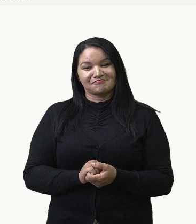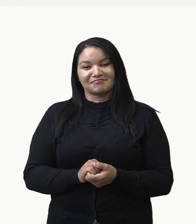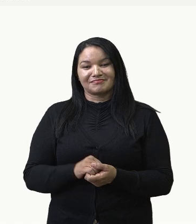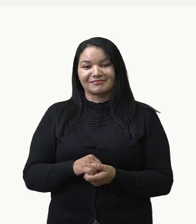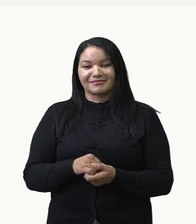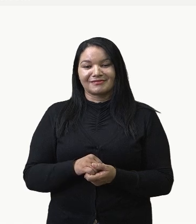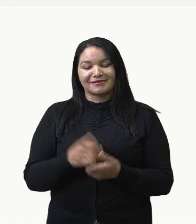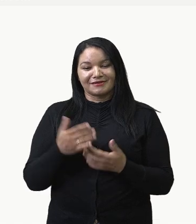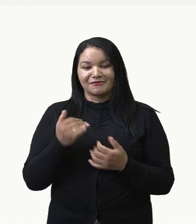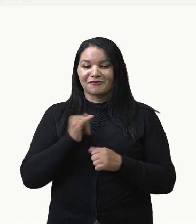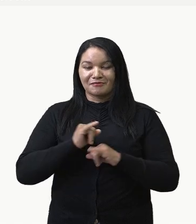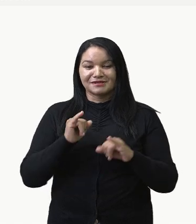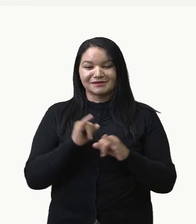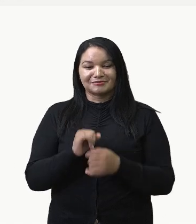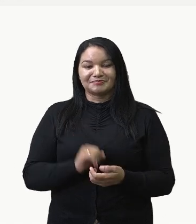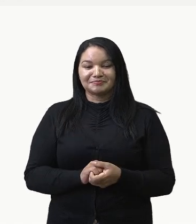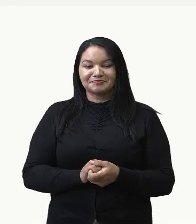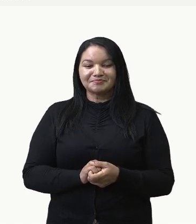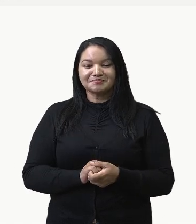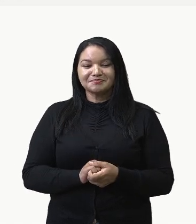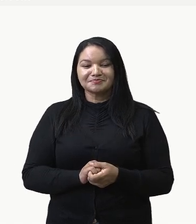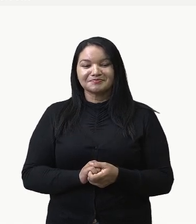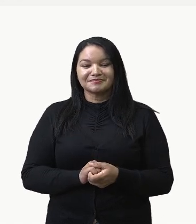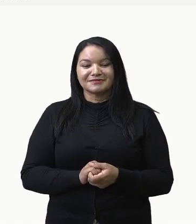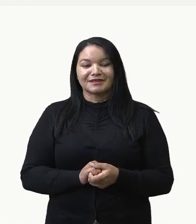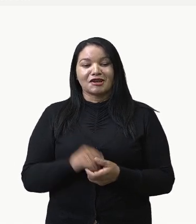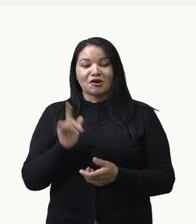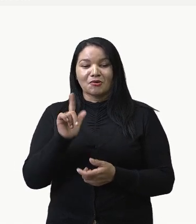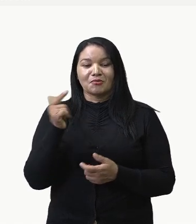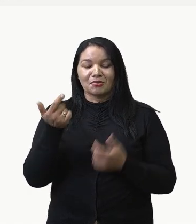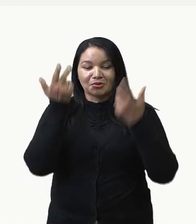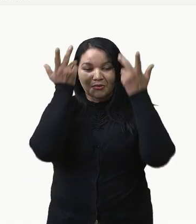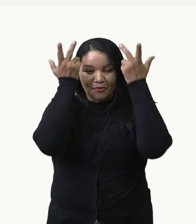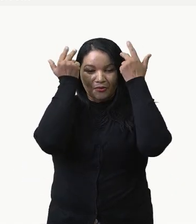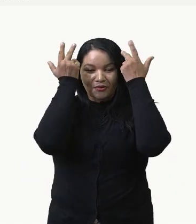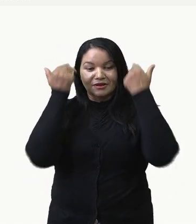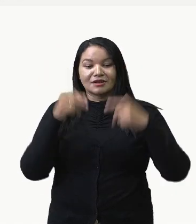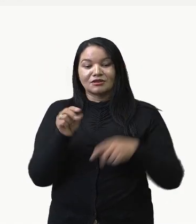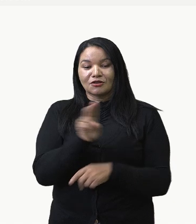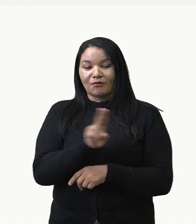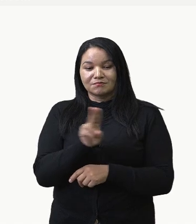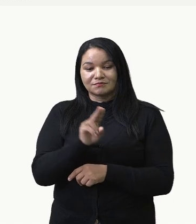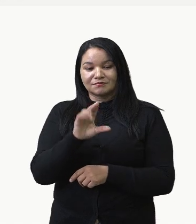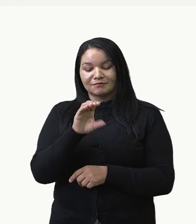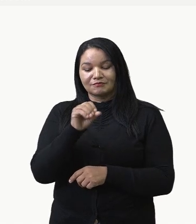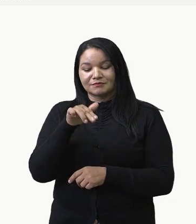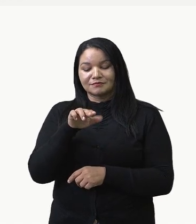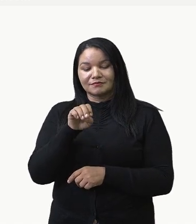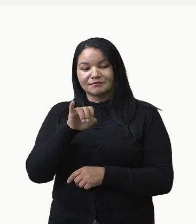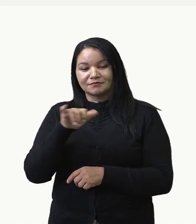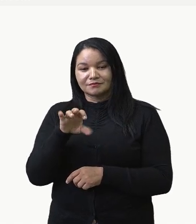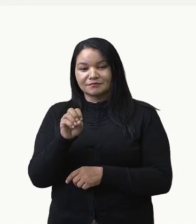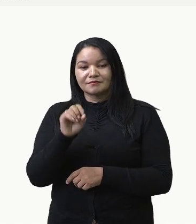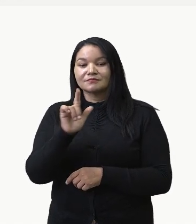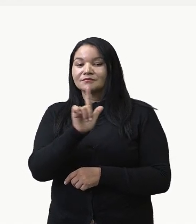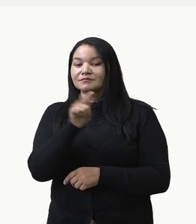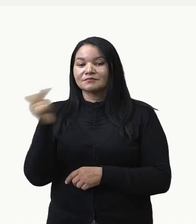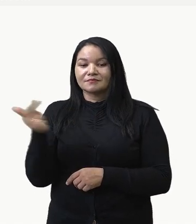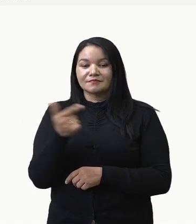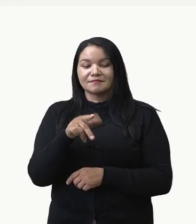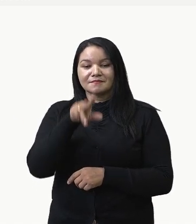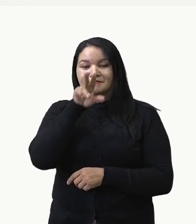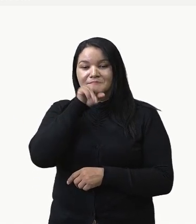né conero Coelho pato crio é o pato